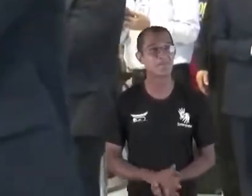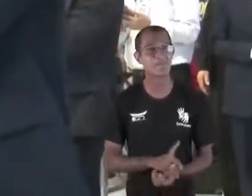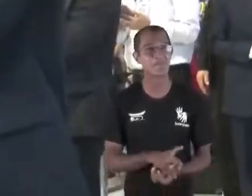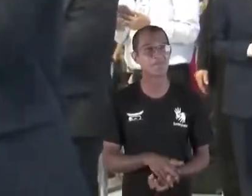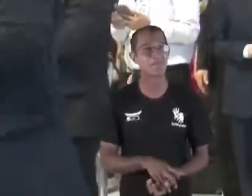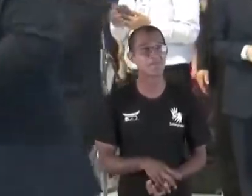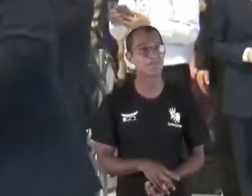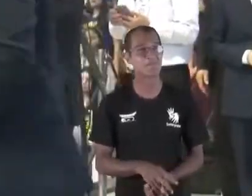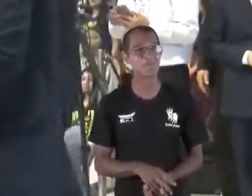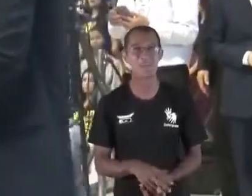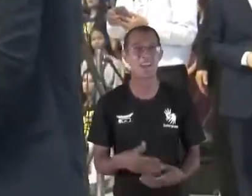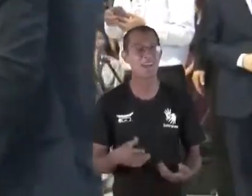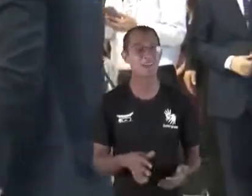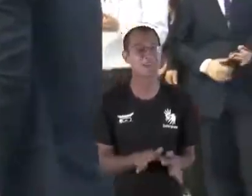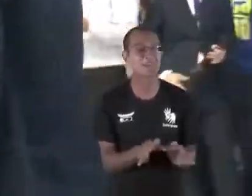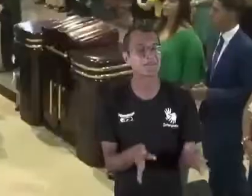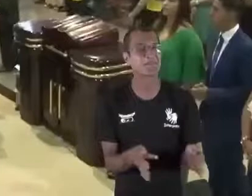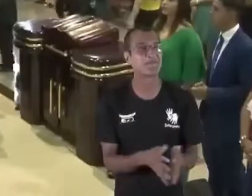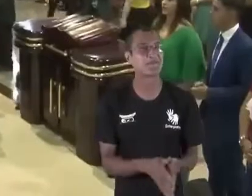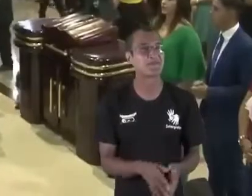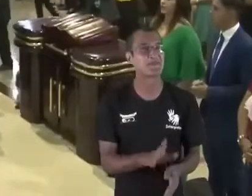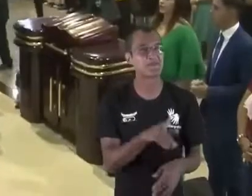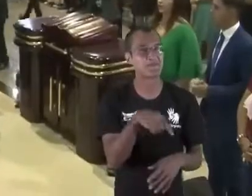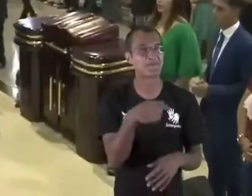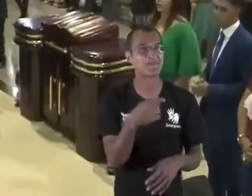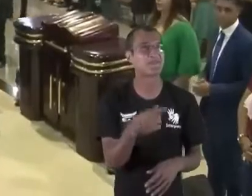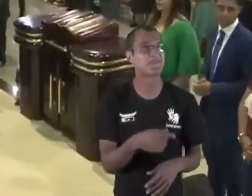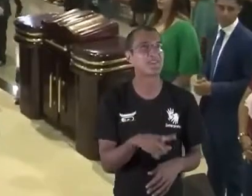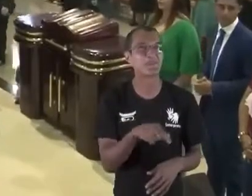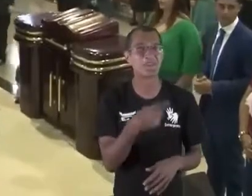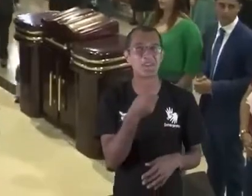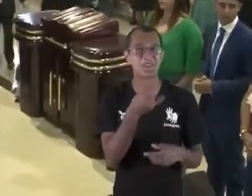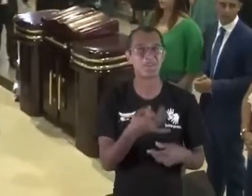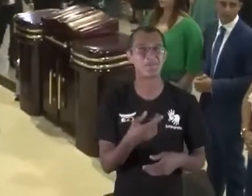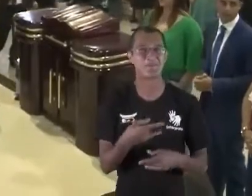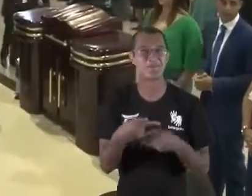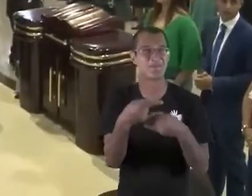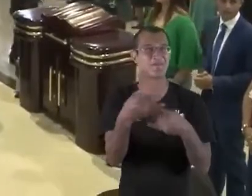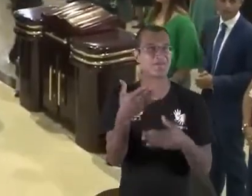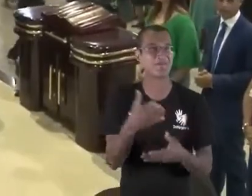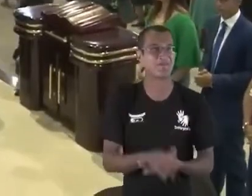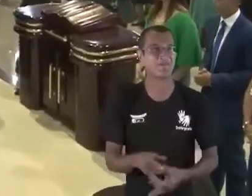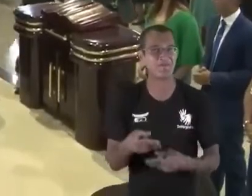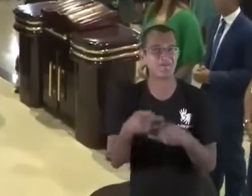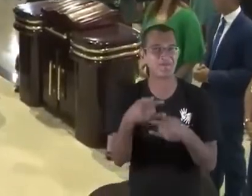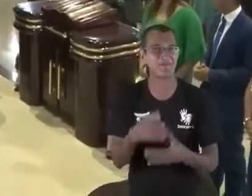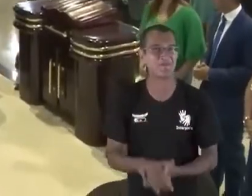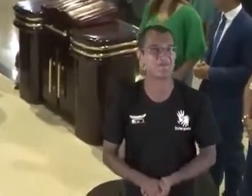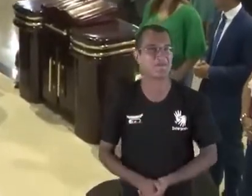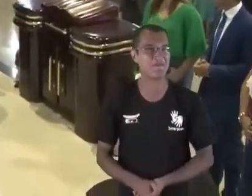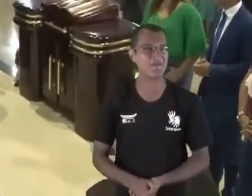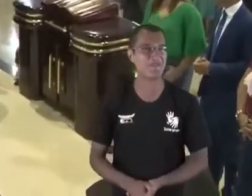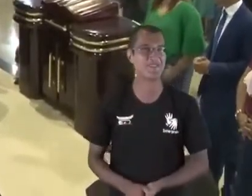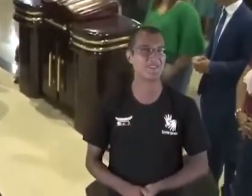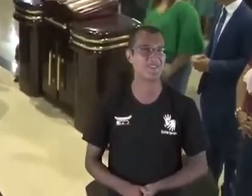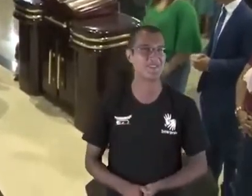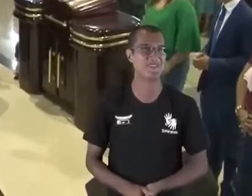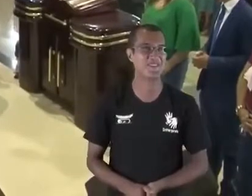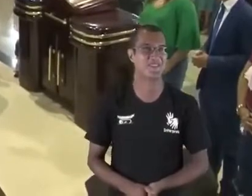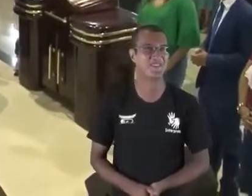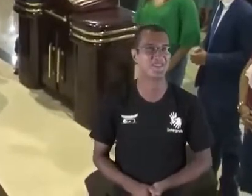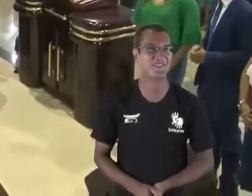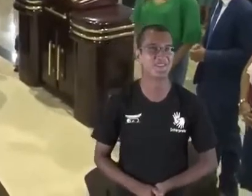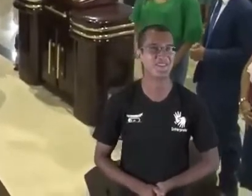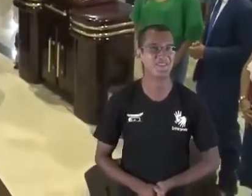36ª. Está chegando ali a 37ª. Chegou a 38ª. A